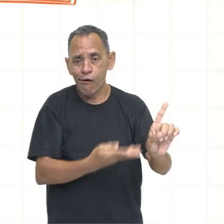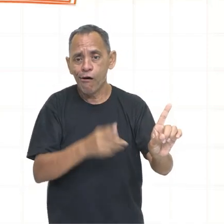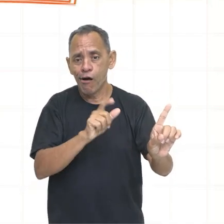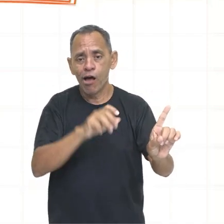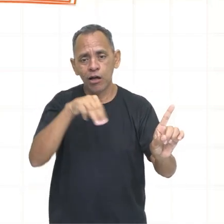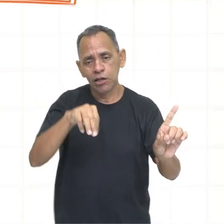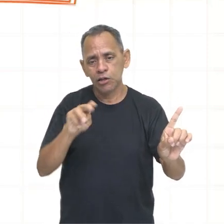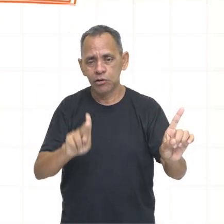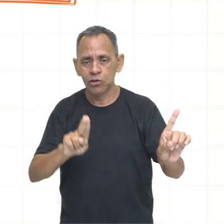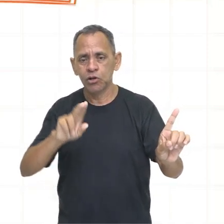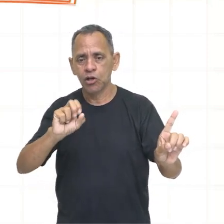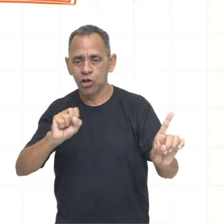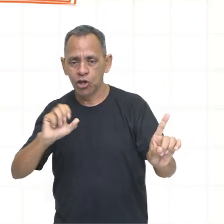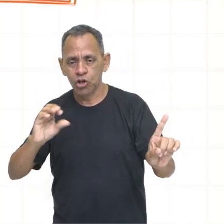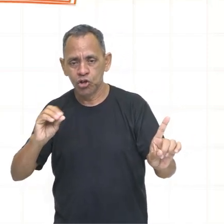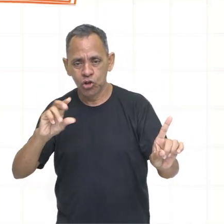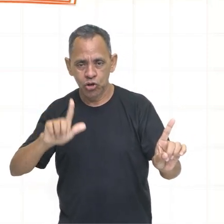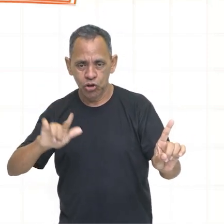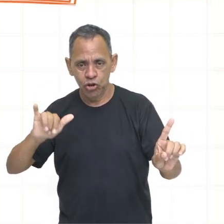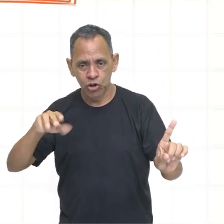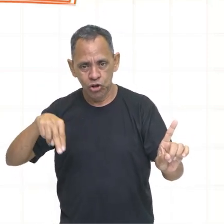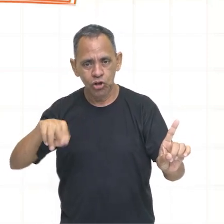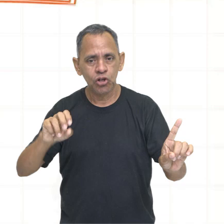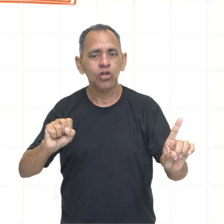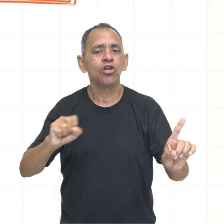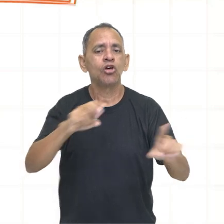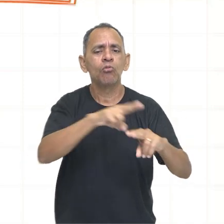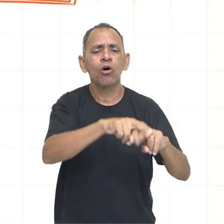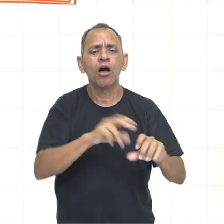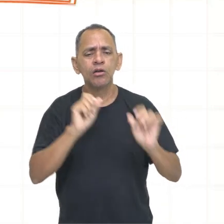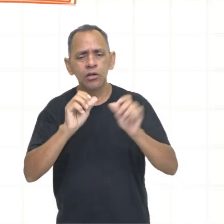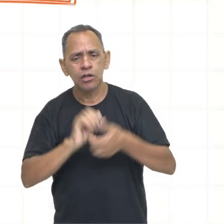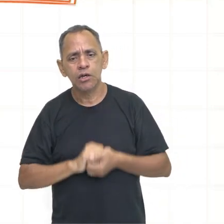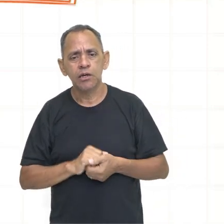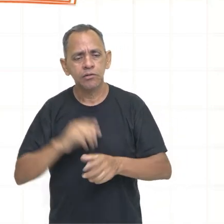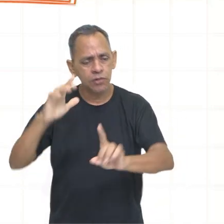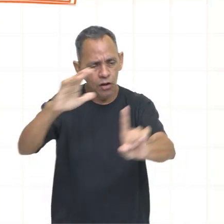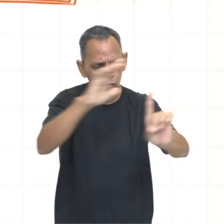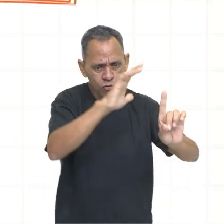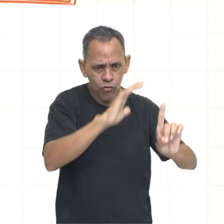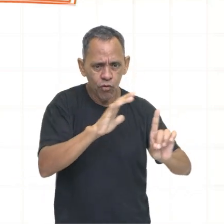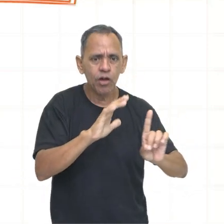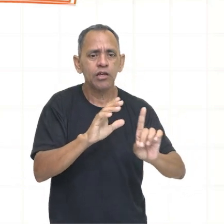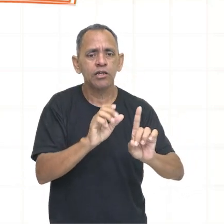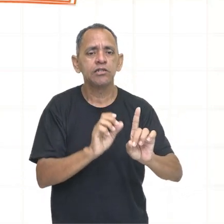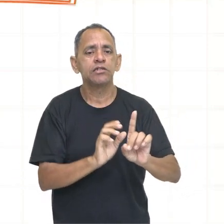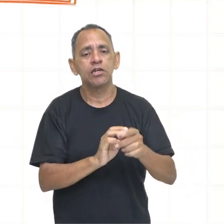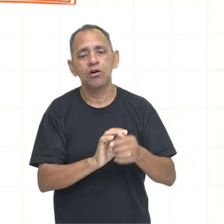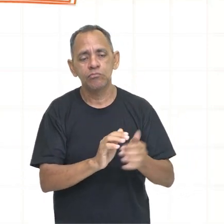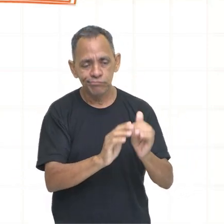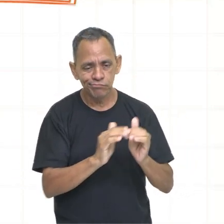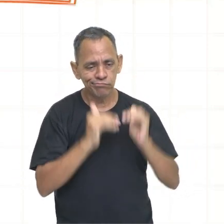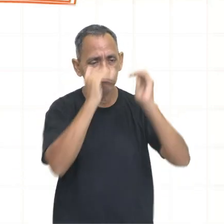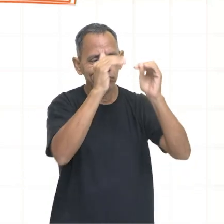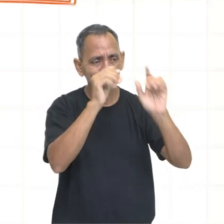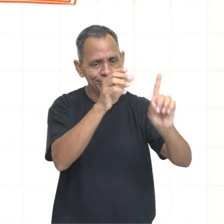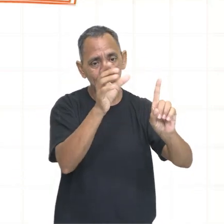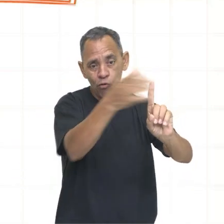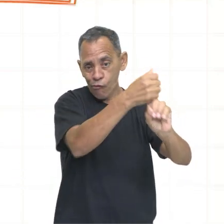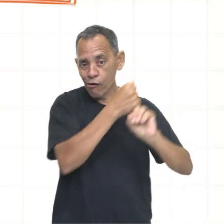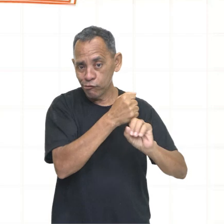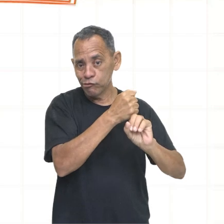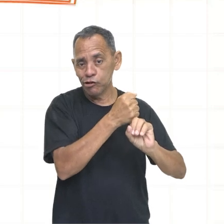com os percalços da política e do desenvolvimento e da ascensão do fascismo, vai se tornar o líder, que vai ser